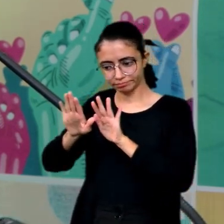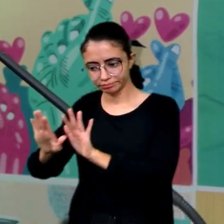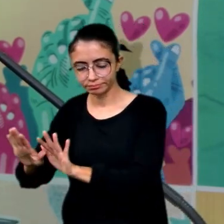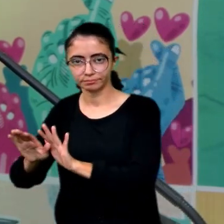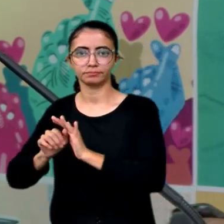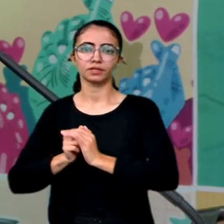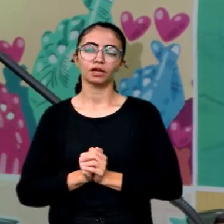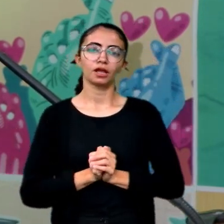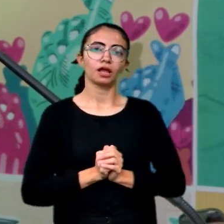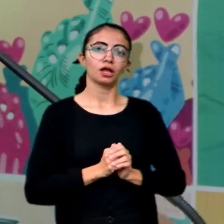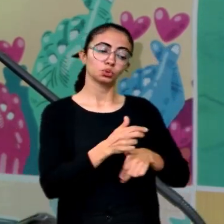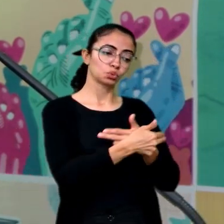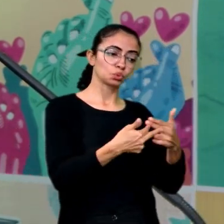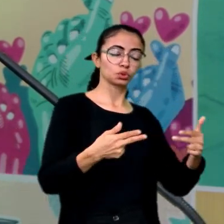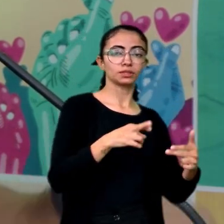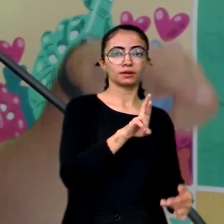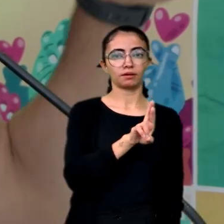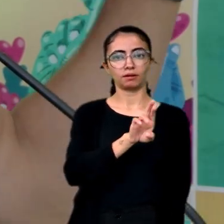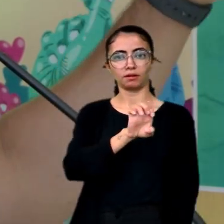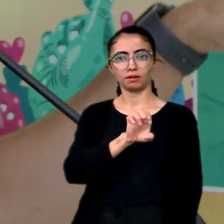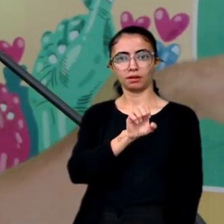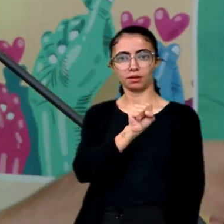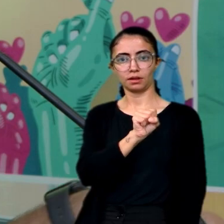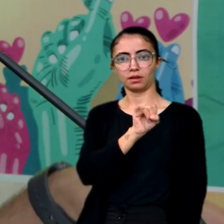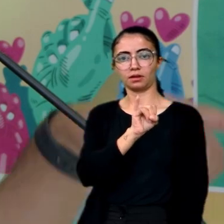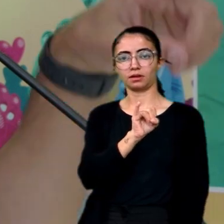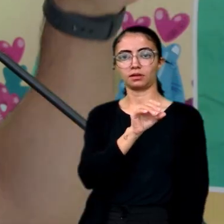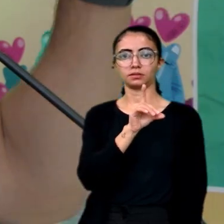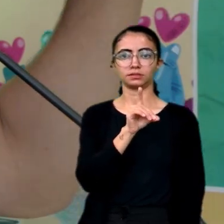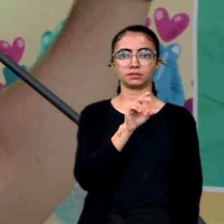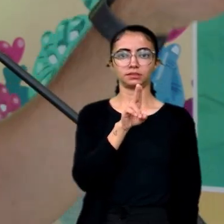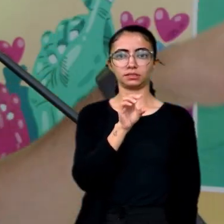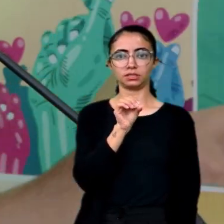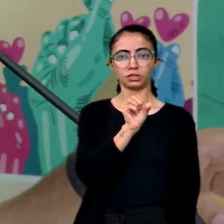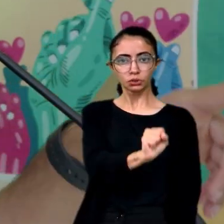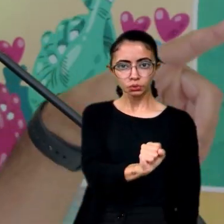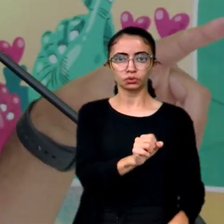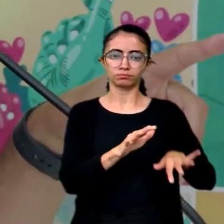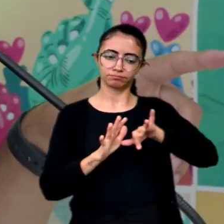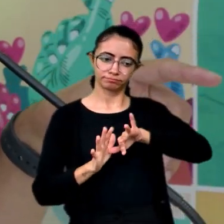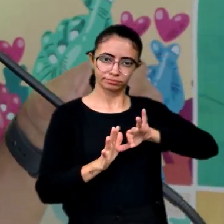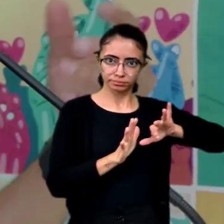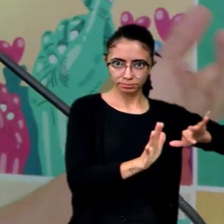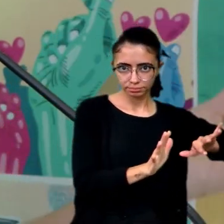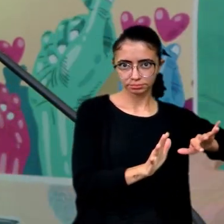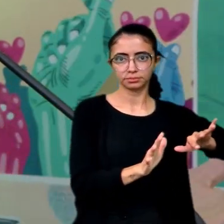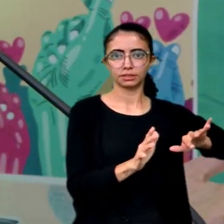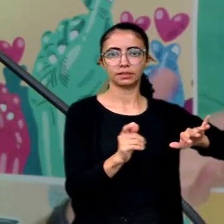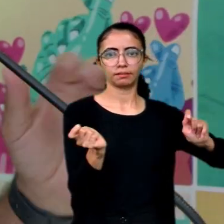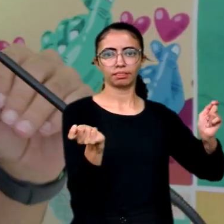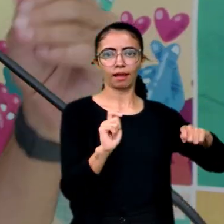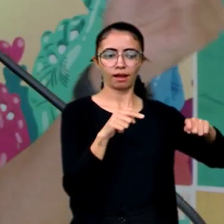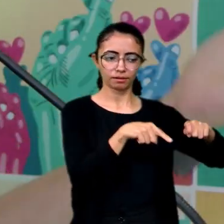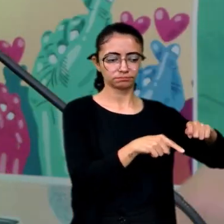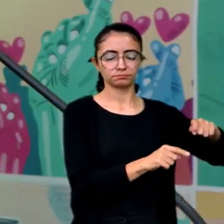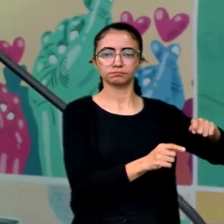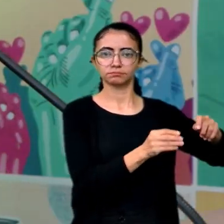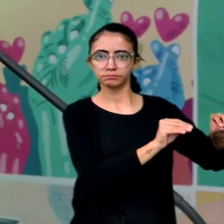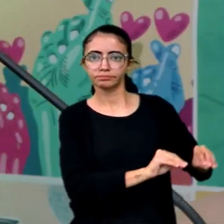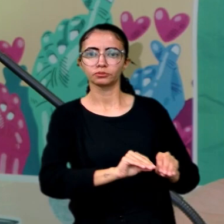que é resíduo seja recolhido como resíduo e possa entrar nessa cadeia e assim ter a sua, eu não sei se seria o termo, mas